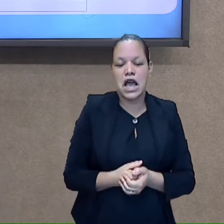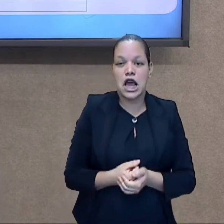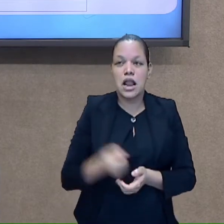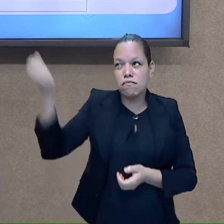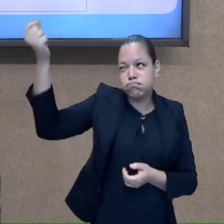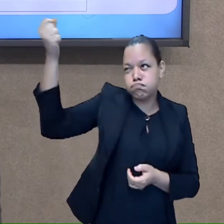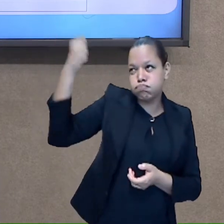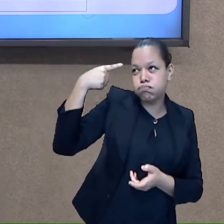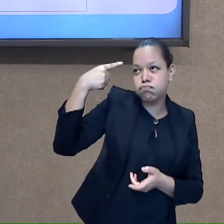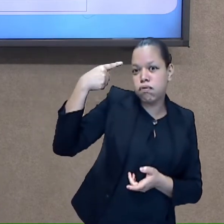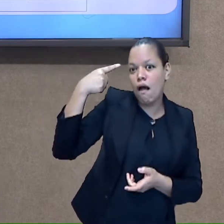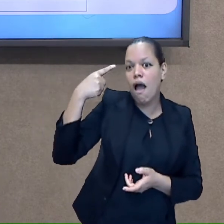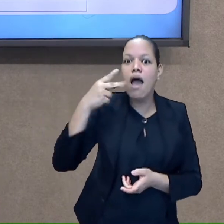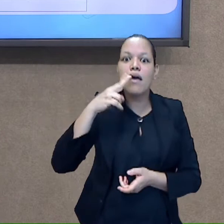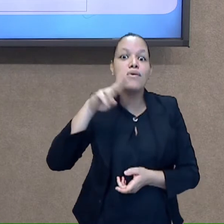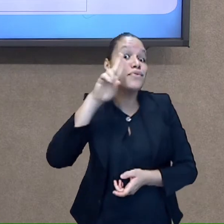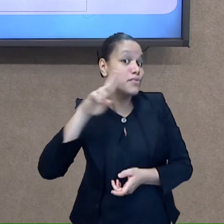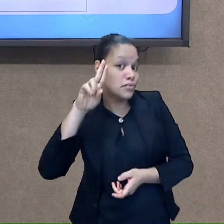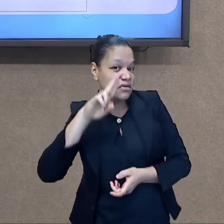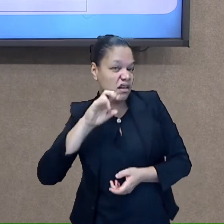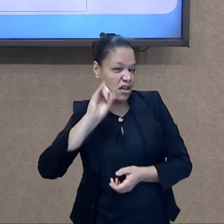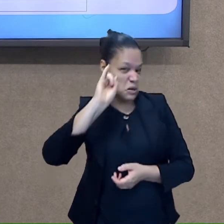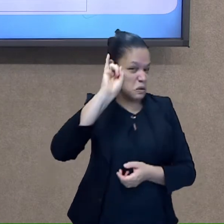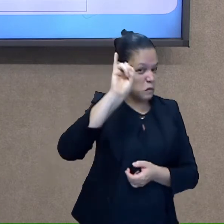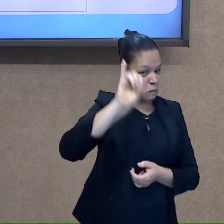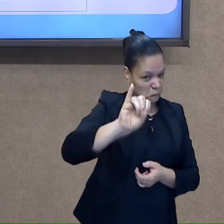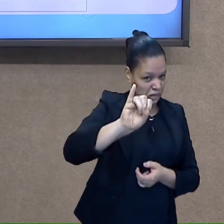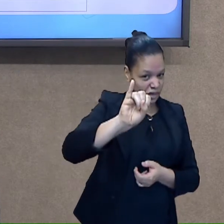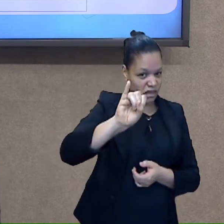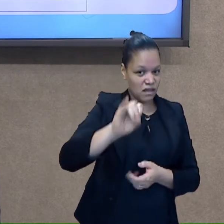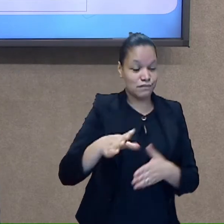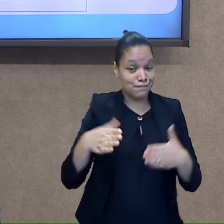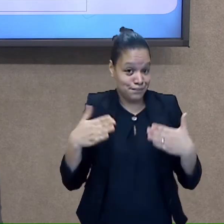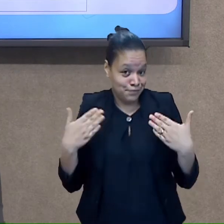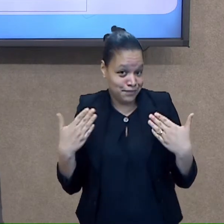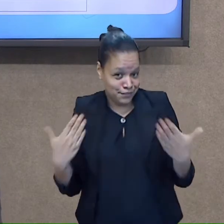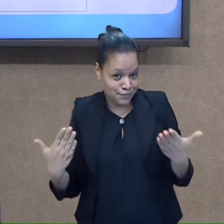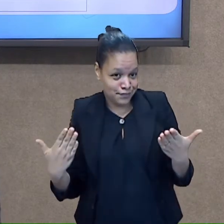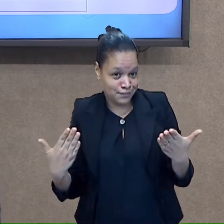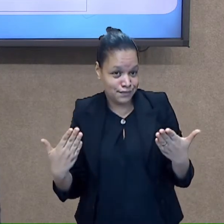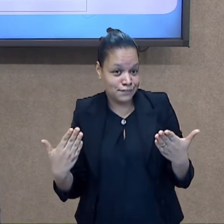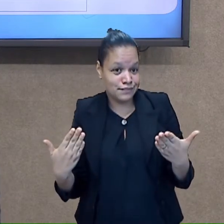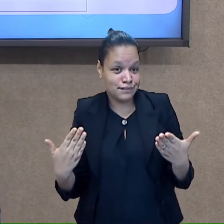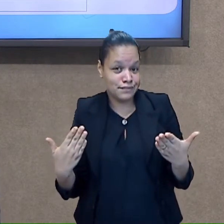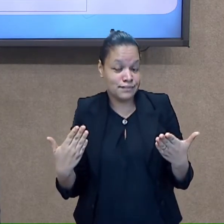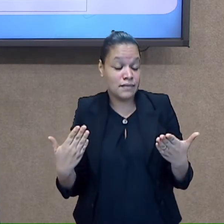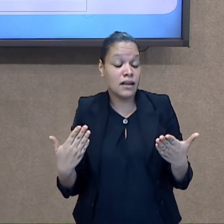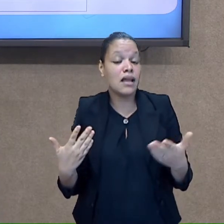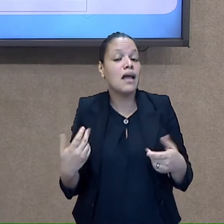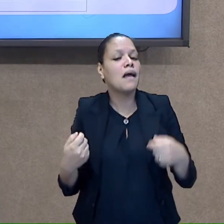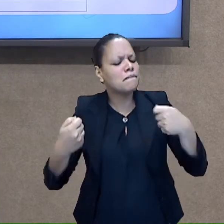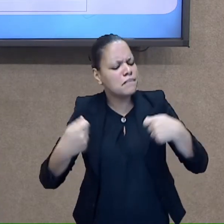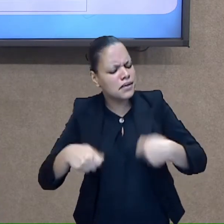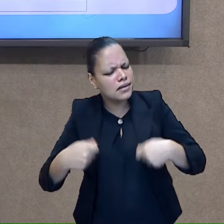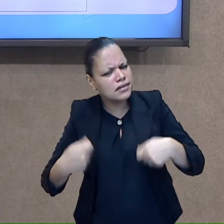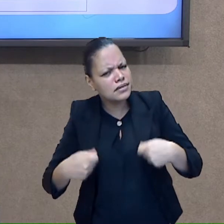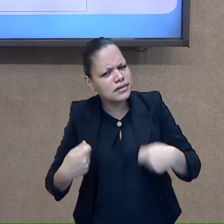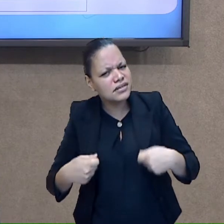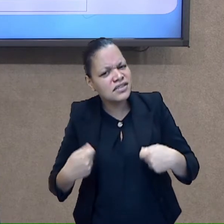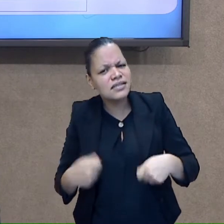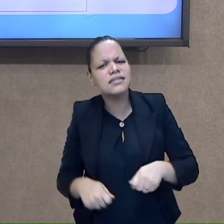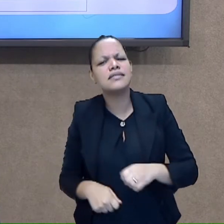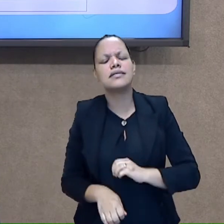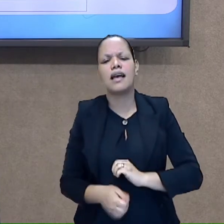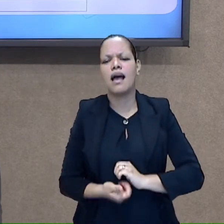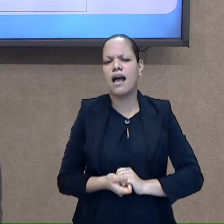a estrela hoje. A gente fala assim. Nós mineiros, principalmente, a gente tem uma